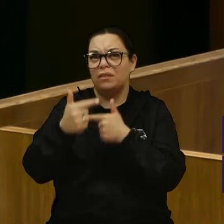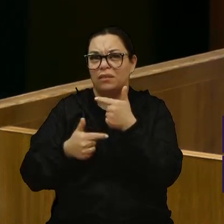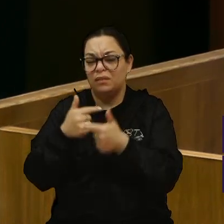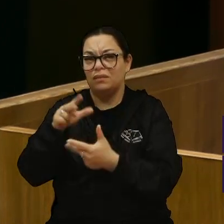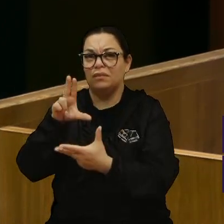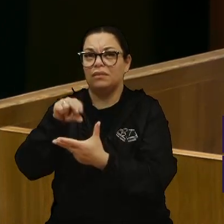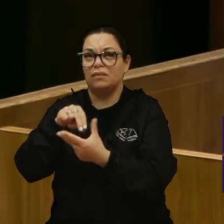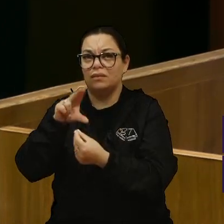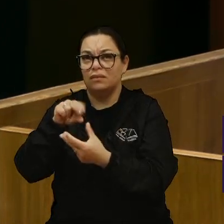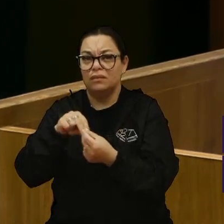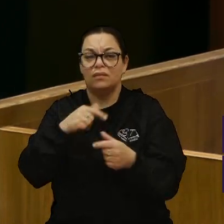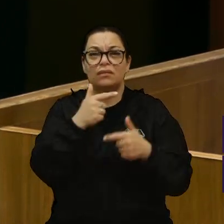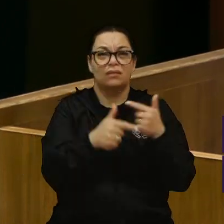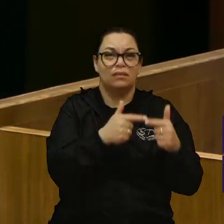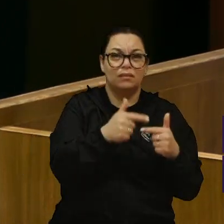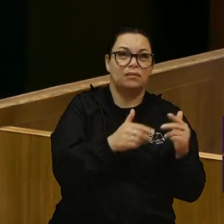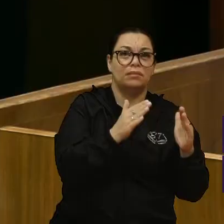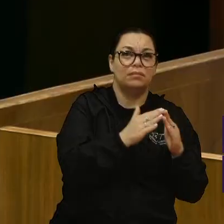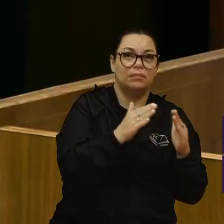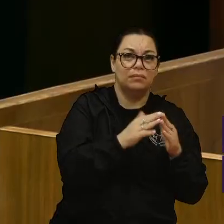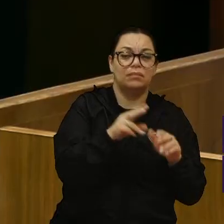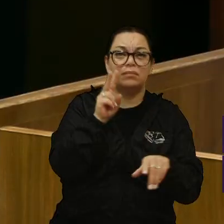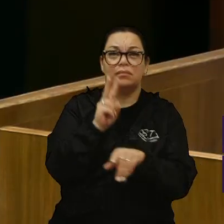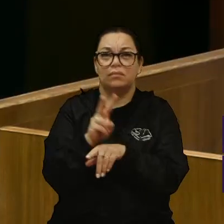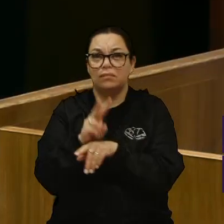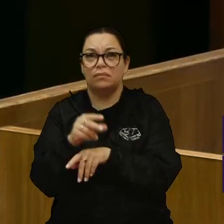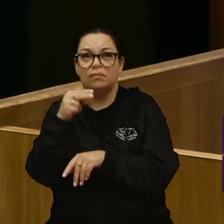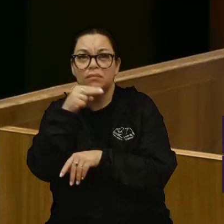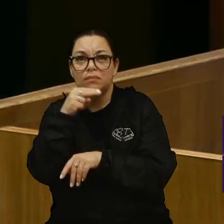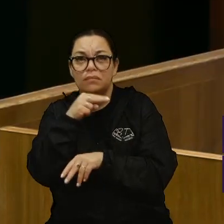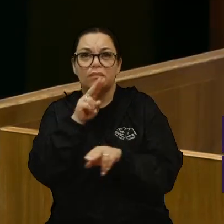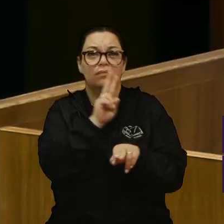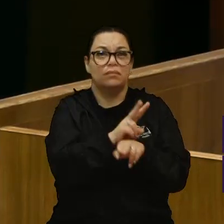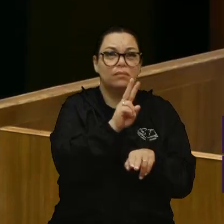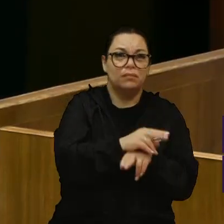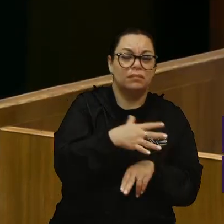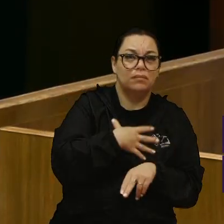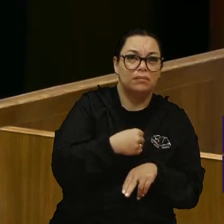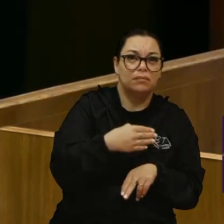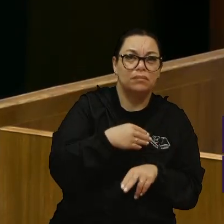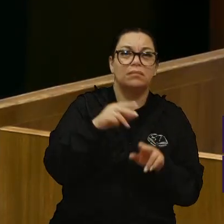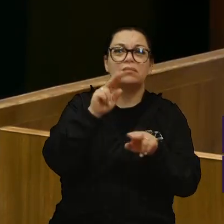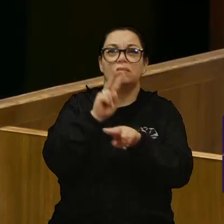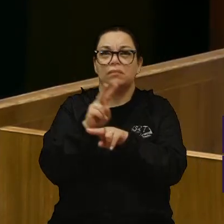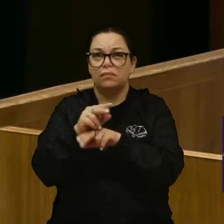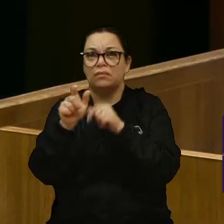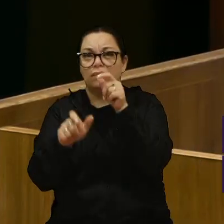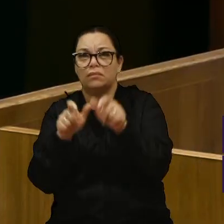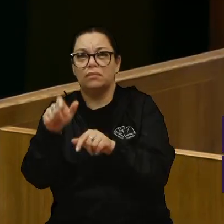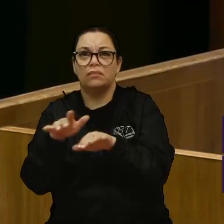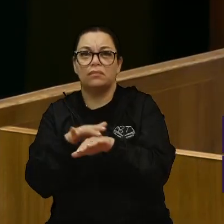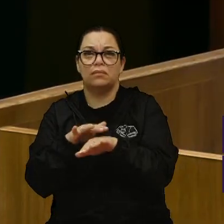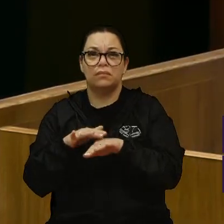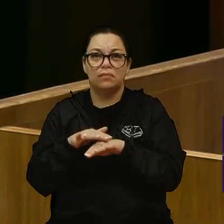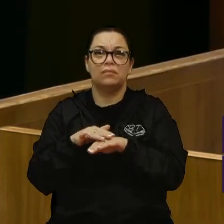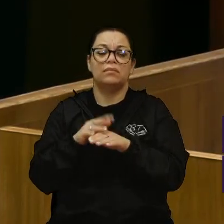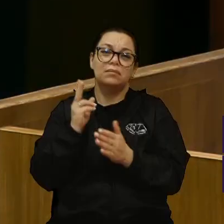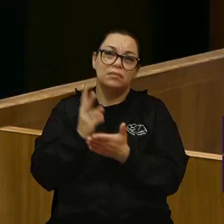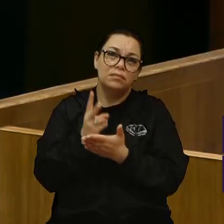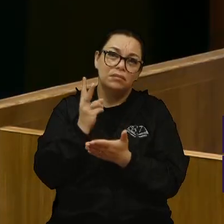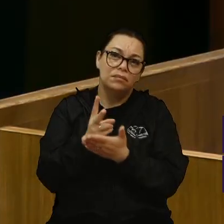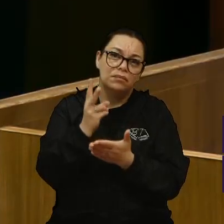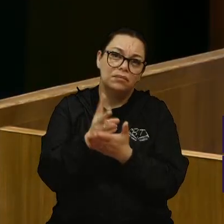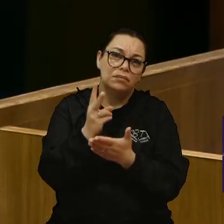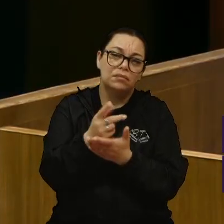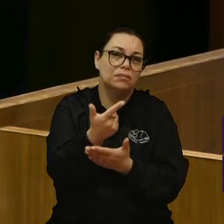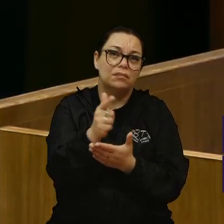reciclagem, trabalham em casa, cuidam dos netos, cuidam dos filhos, cuidam das pessoas doentes e seguem sem a garantia